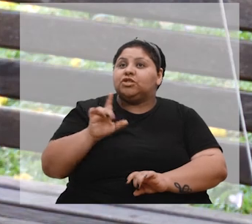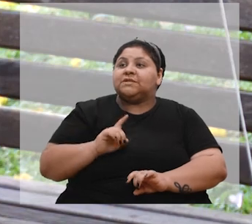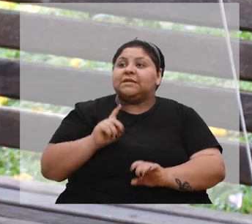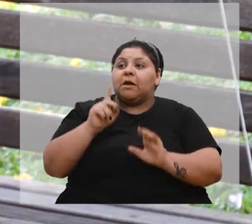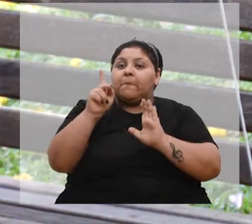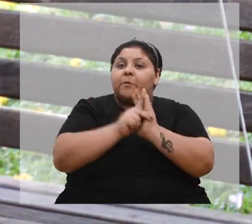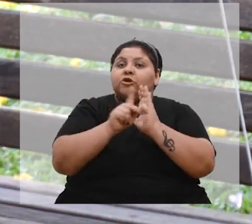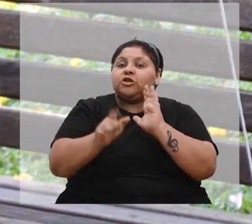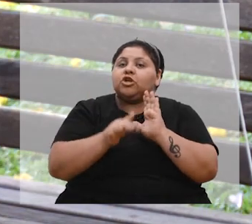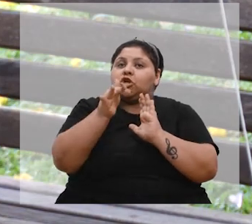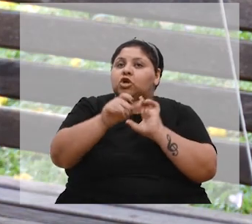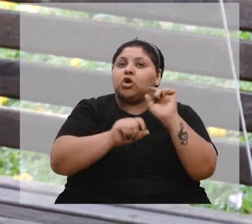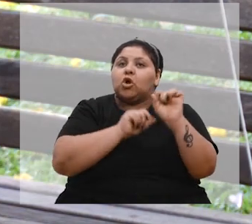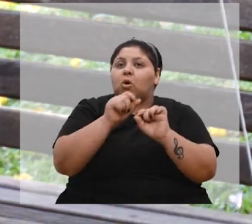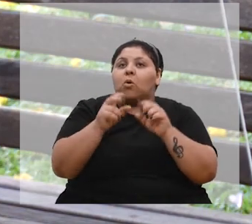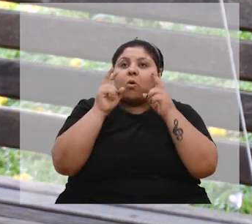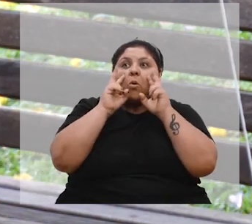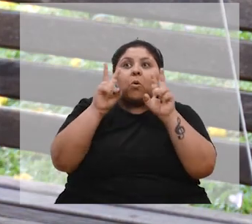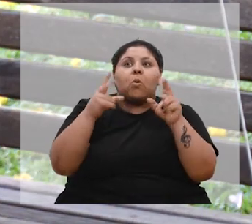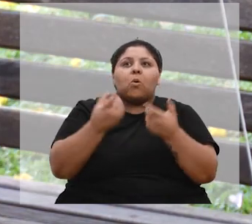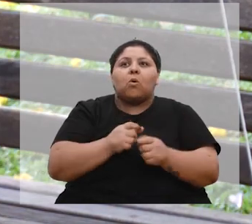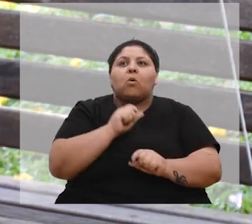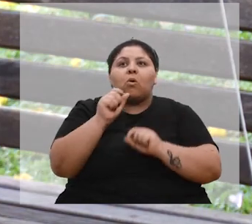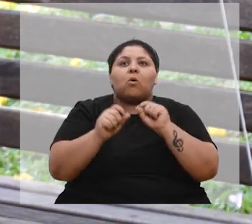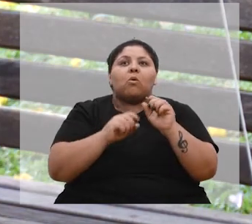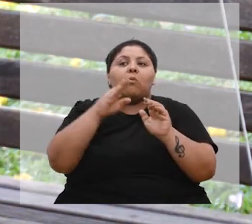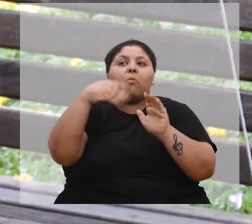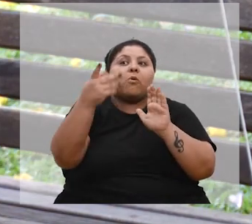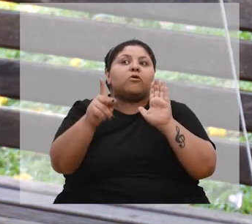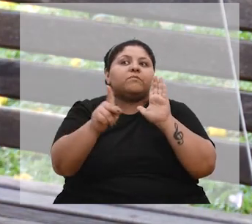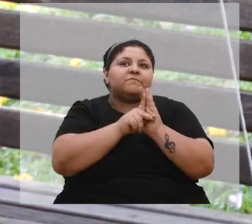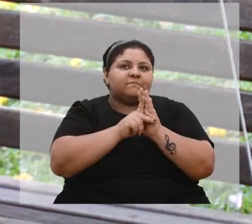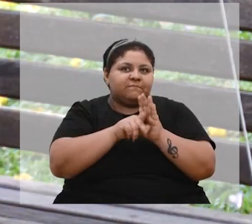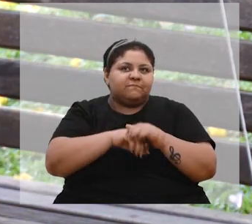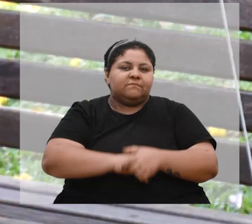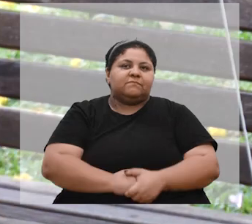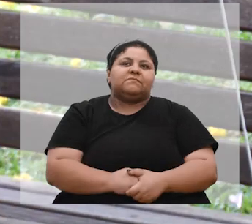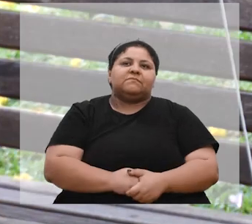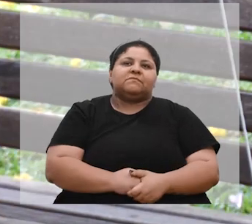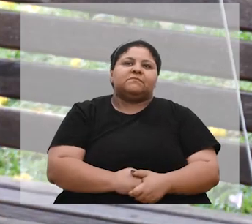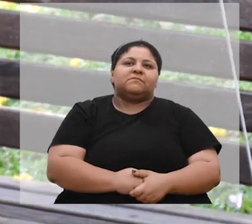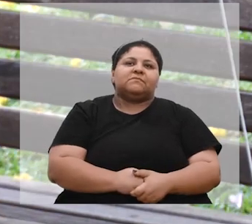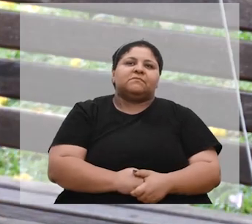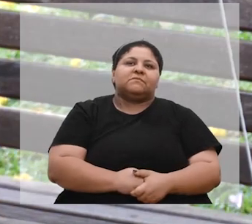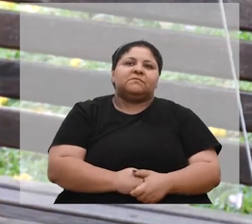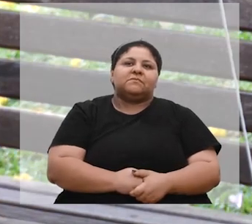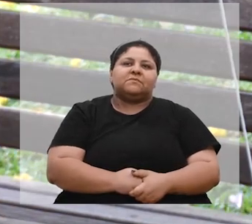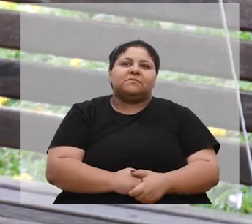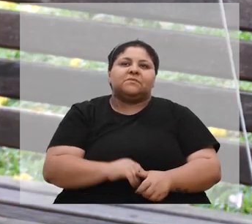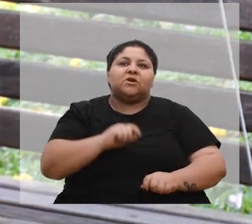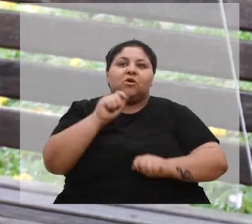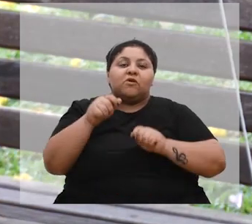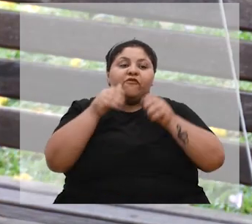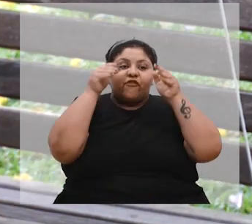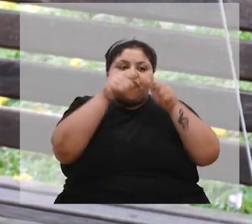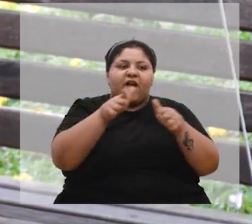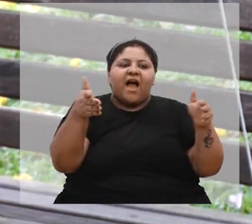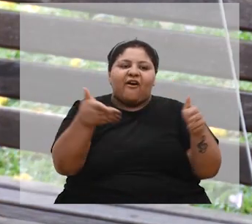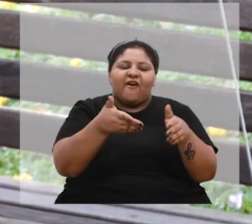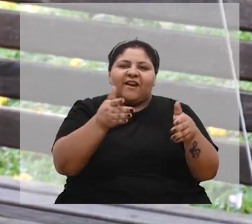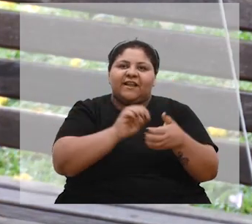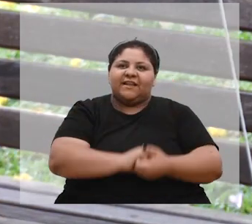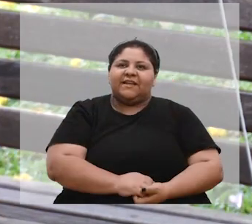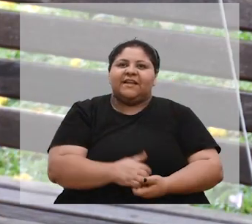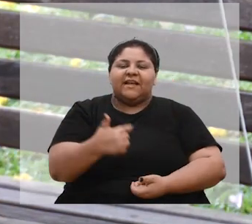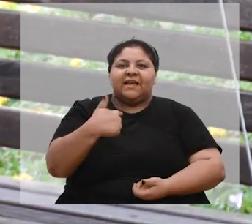falasse se tem projetos futuros, né? Como é que tu vê quais os teus próximos projetos, quais as tuas próximas, né? O que você vai mirar